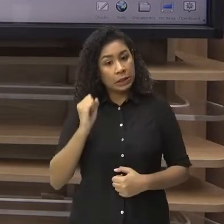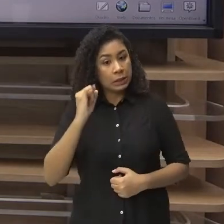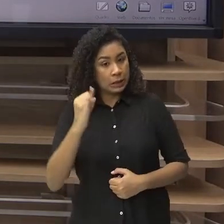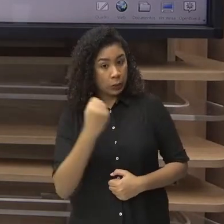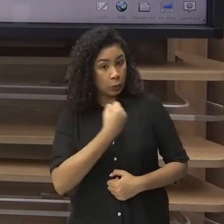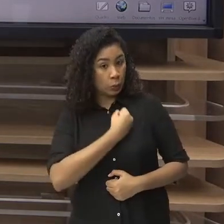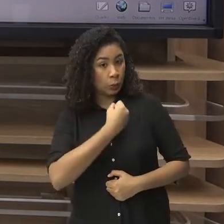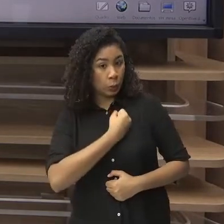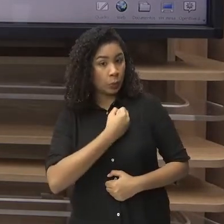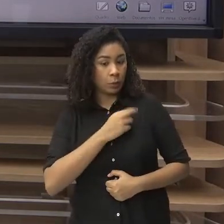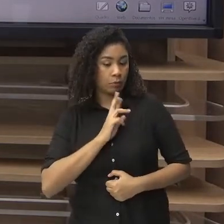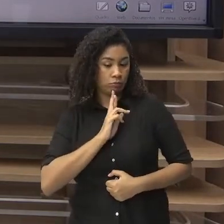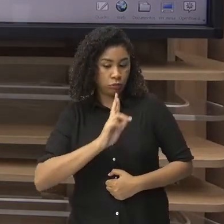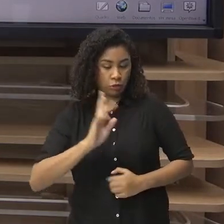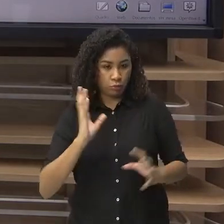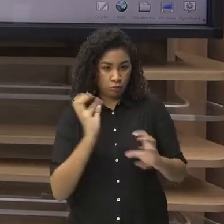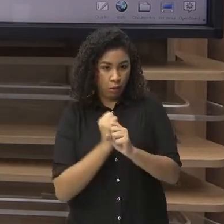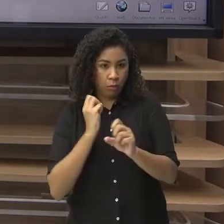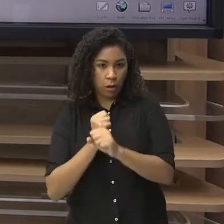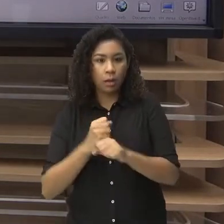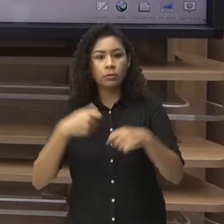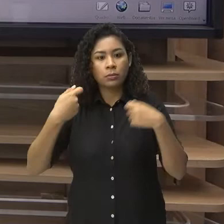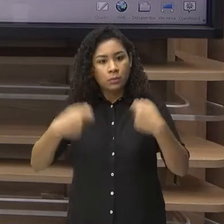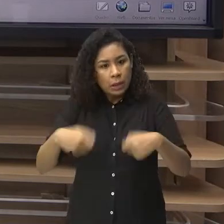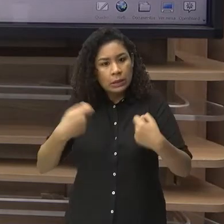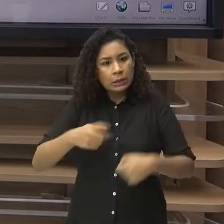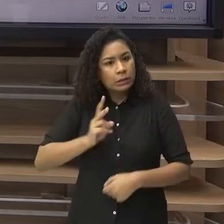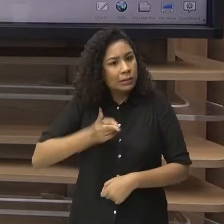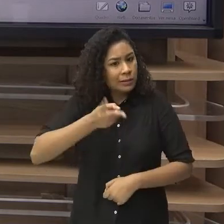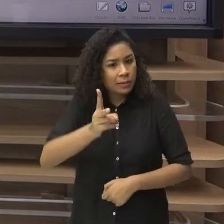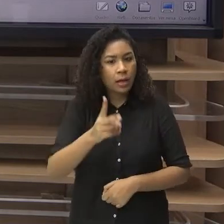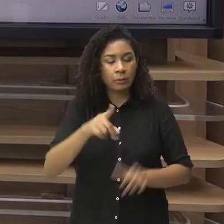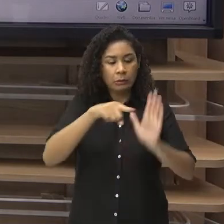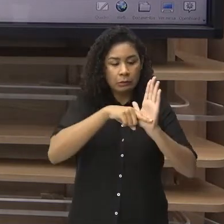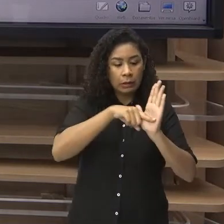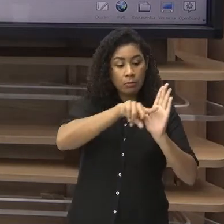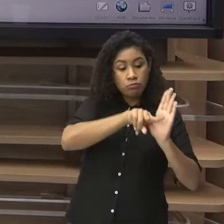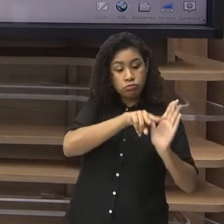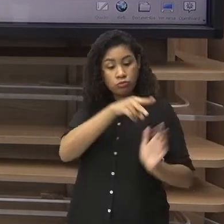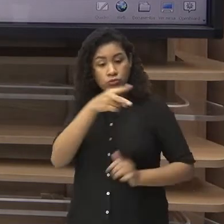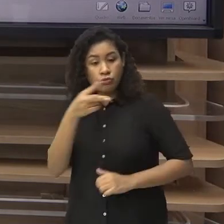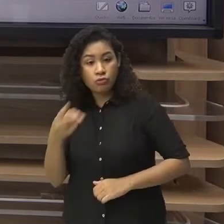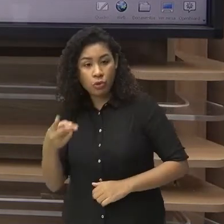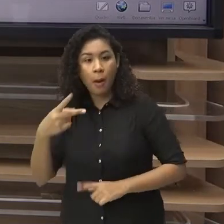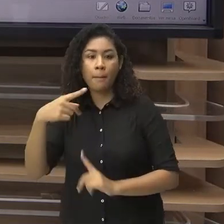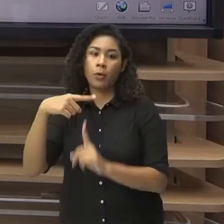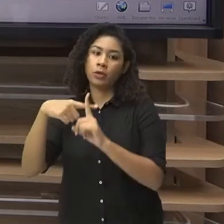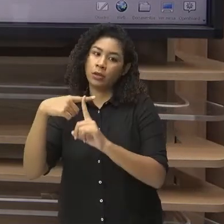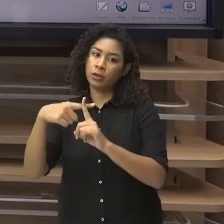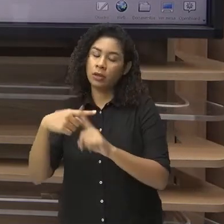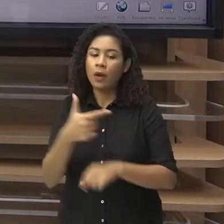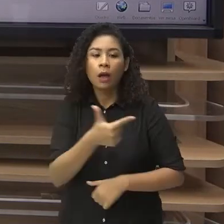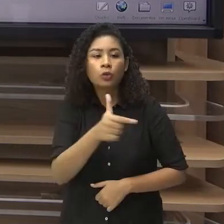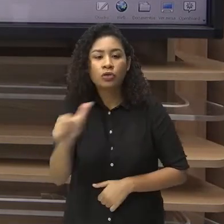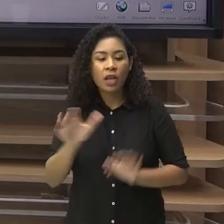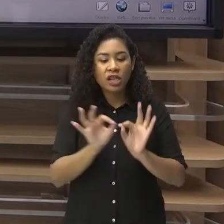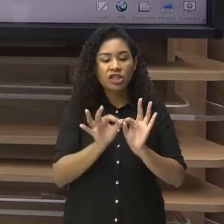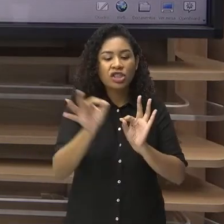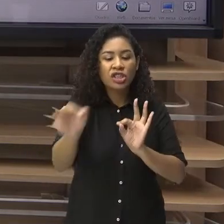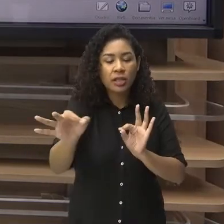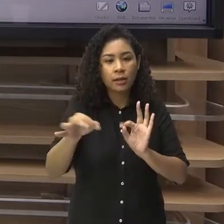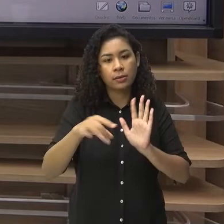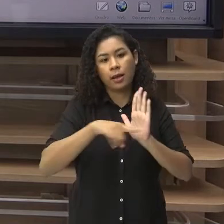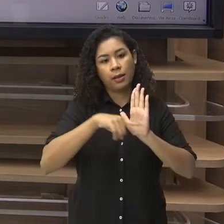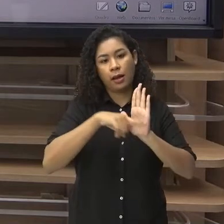iremos converter esse valor negativo para positivo. Por um motivo simples, não existe distância negativa. Você não caminha